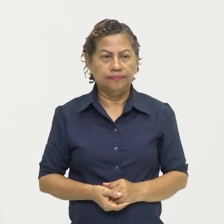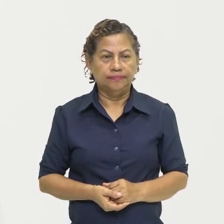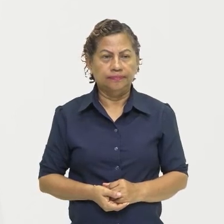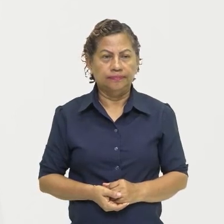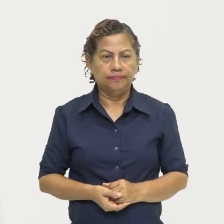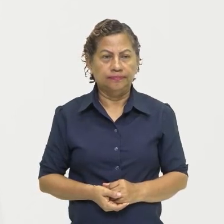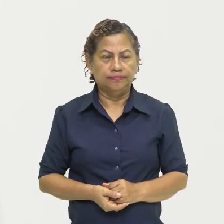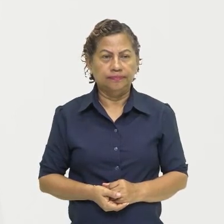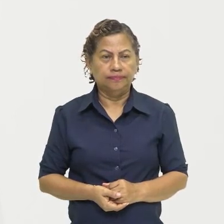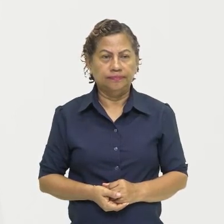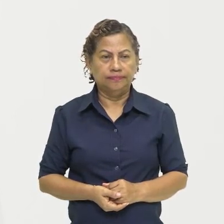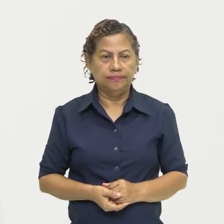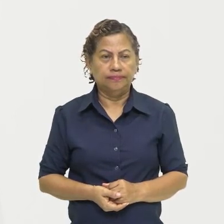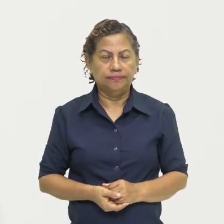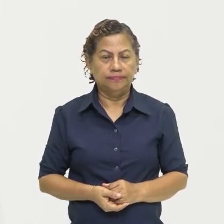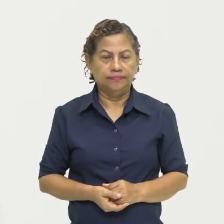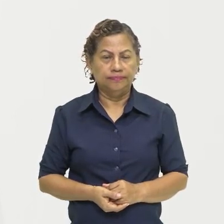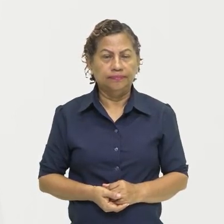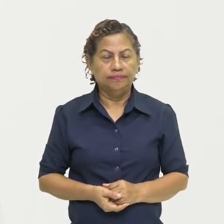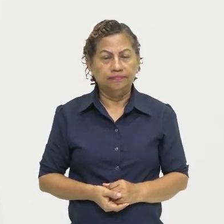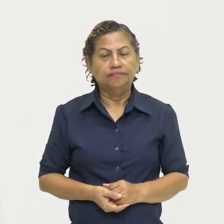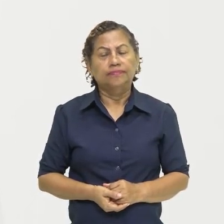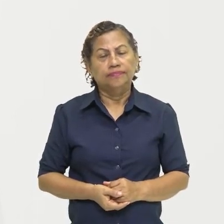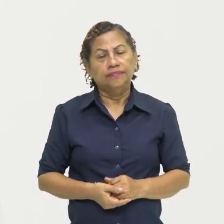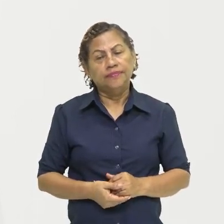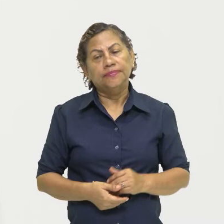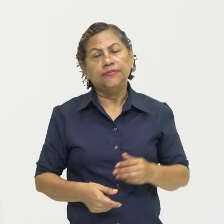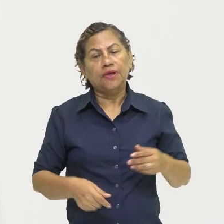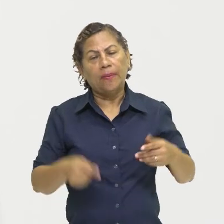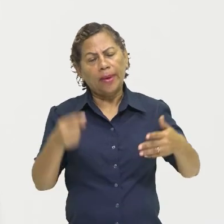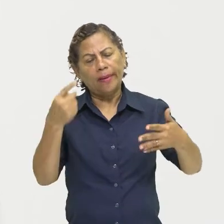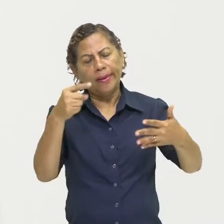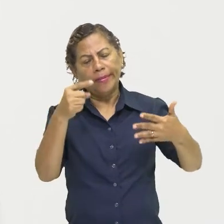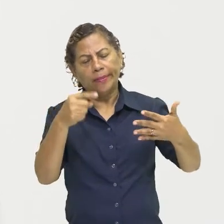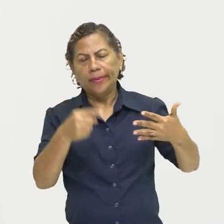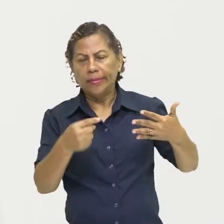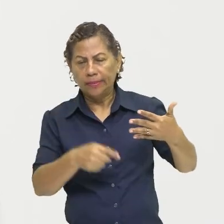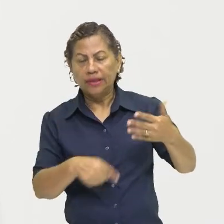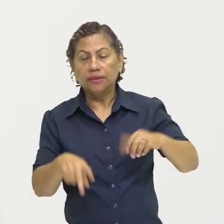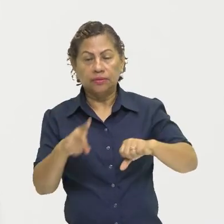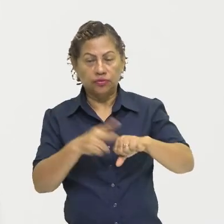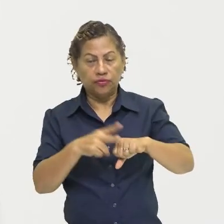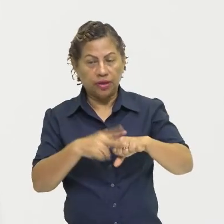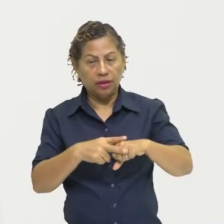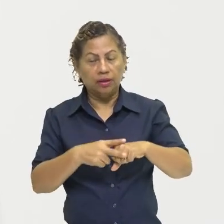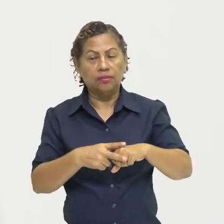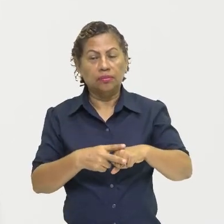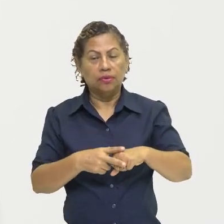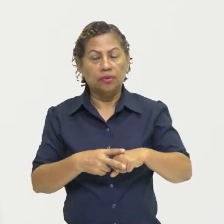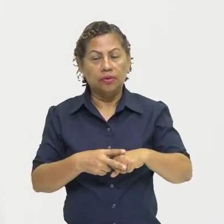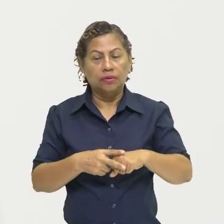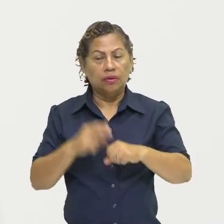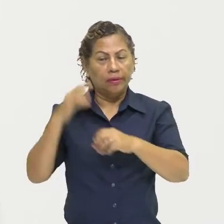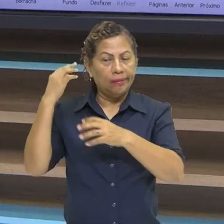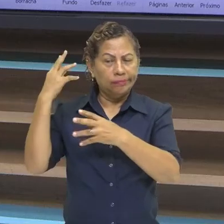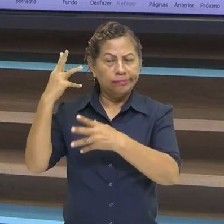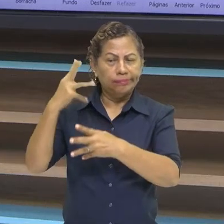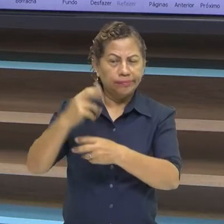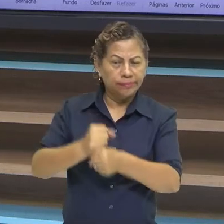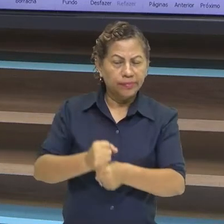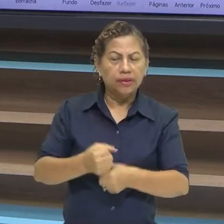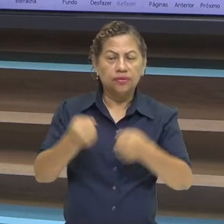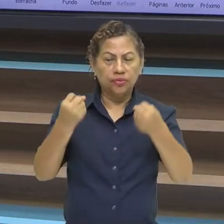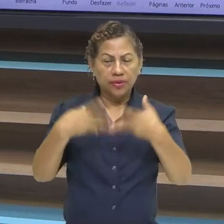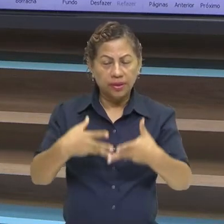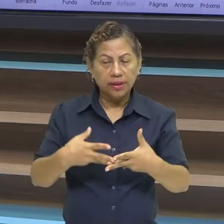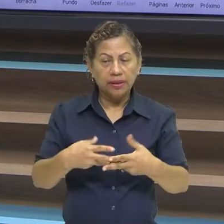E, no entanto, são esses verbos, né, que eu acabei de revisar para vocês, é que eles vão estar na avaliação,